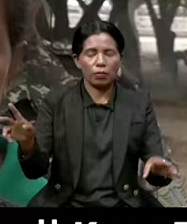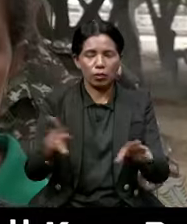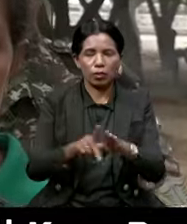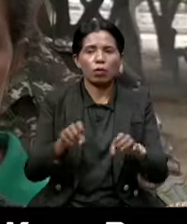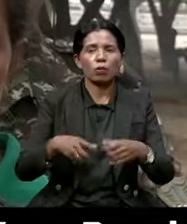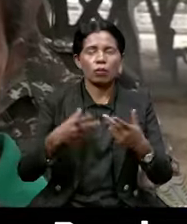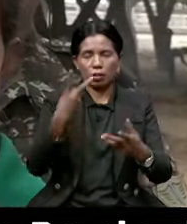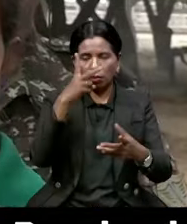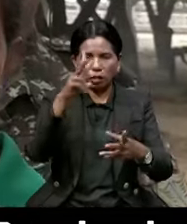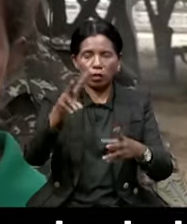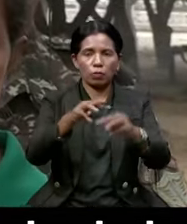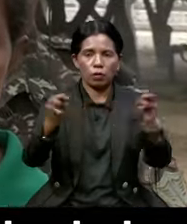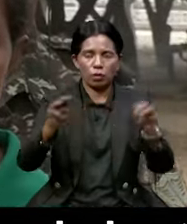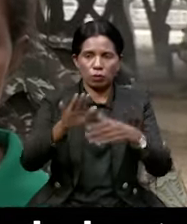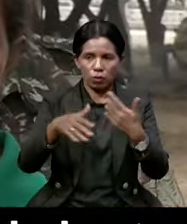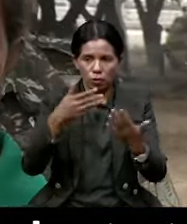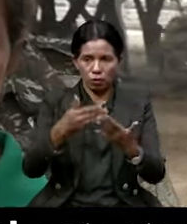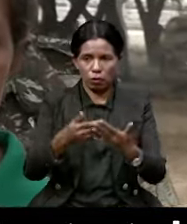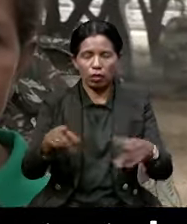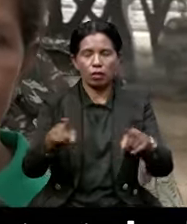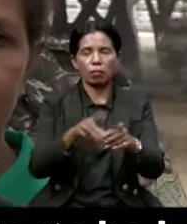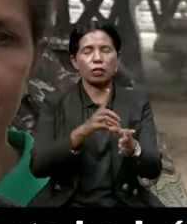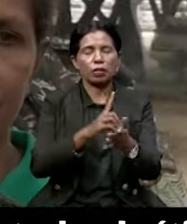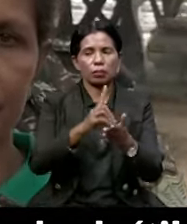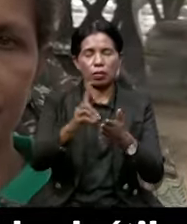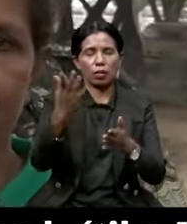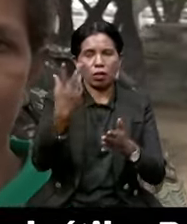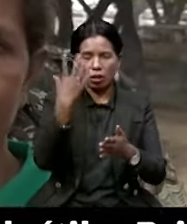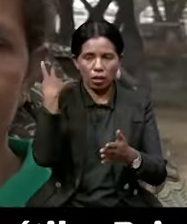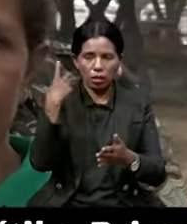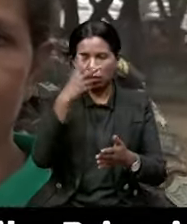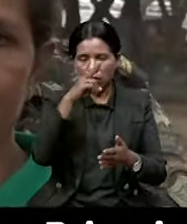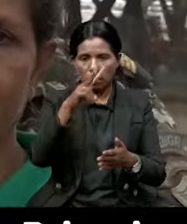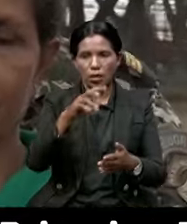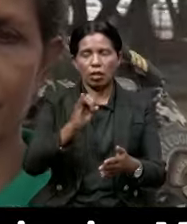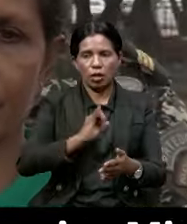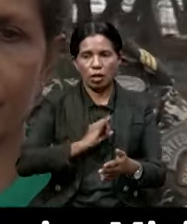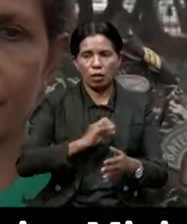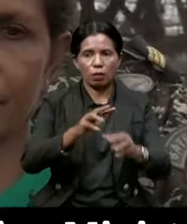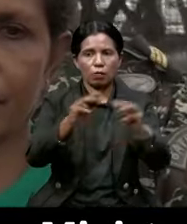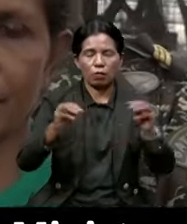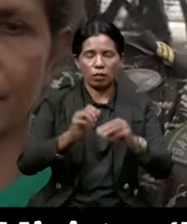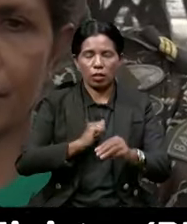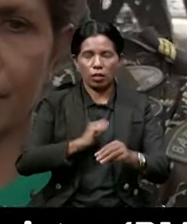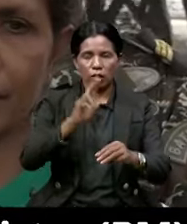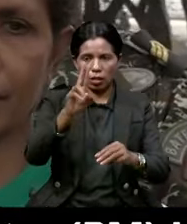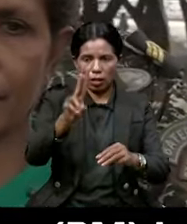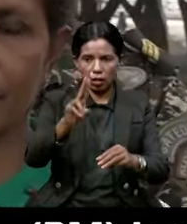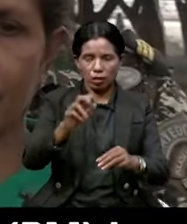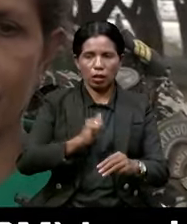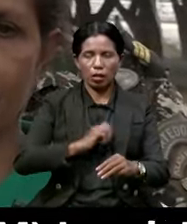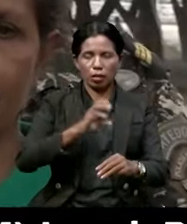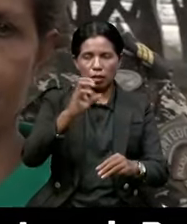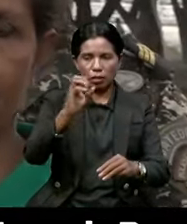o município sira nessa mos e a semana ira liu ba e pode ser a rei haua e a município aileu ainaro